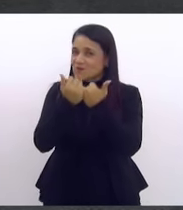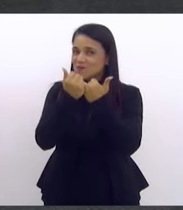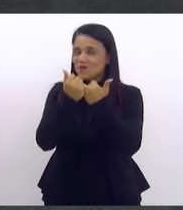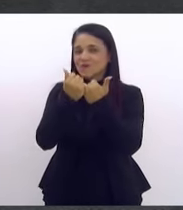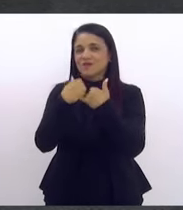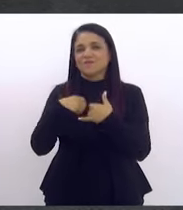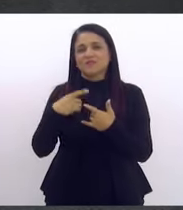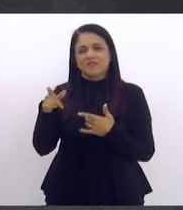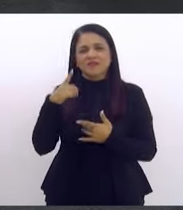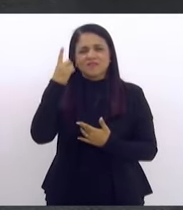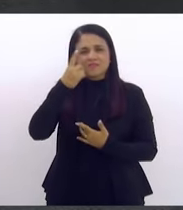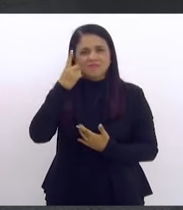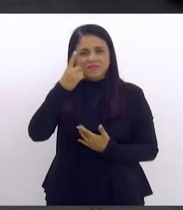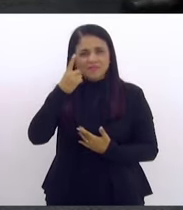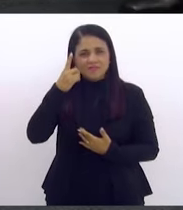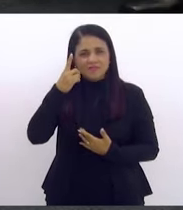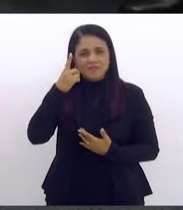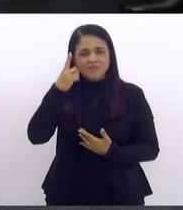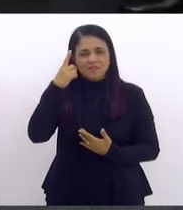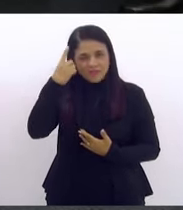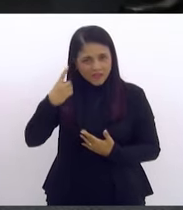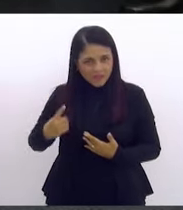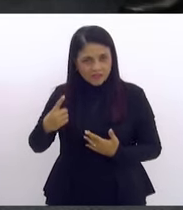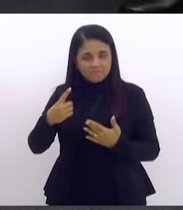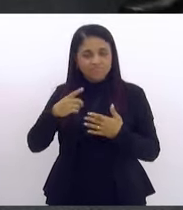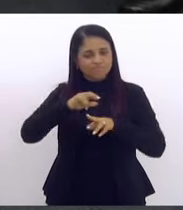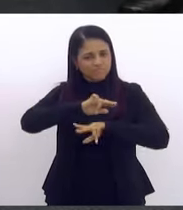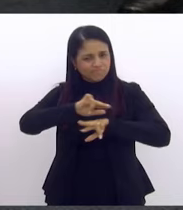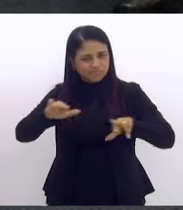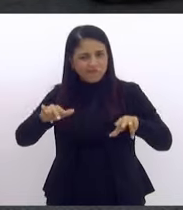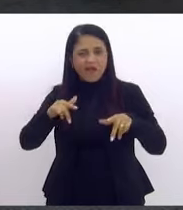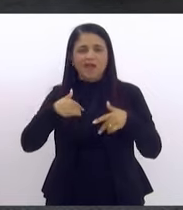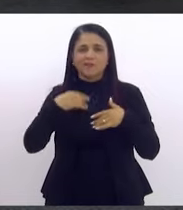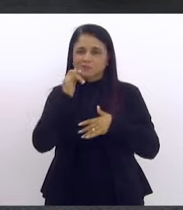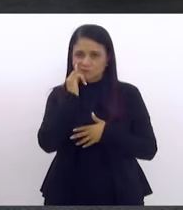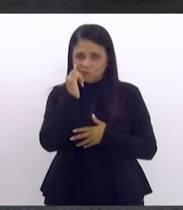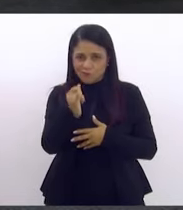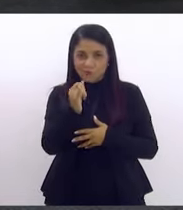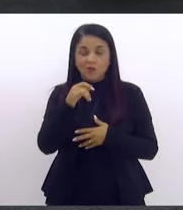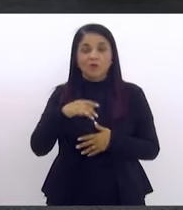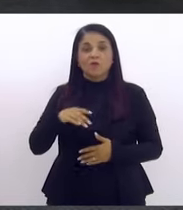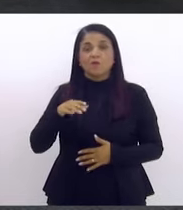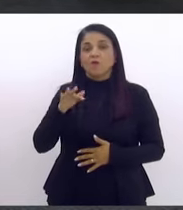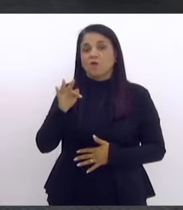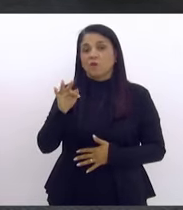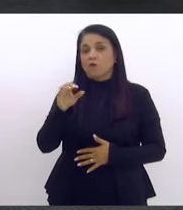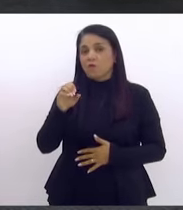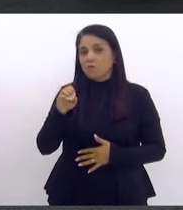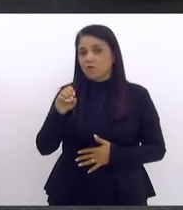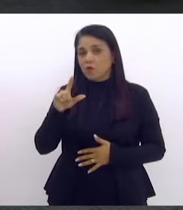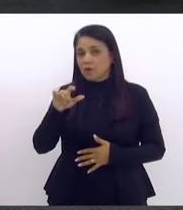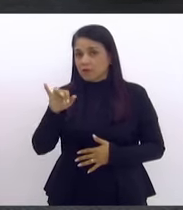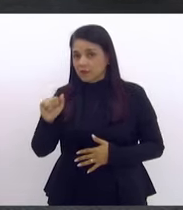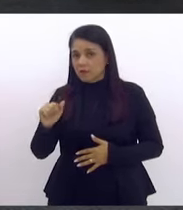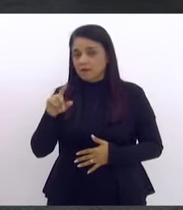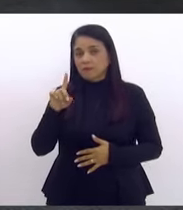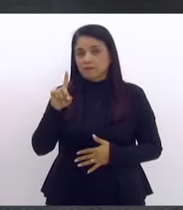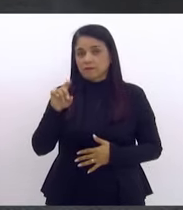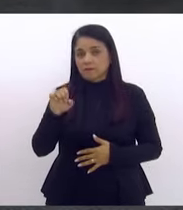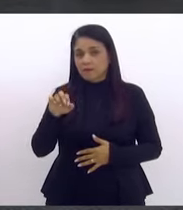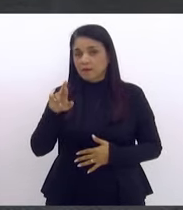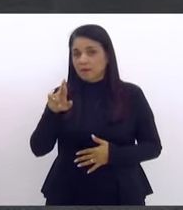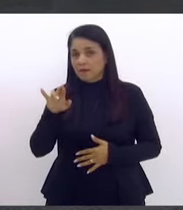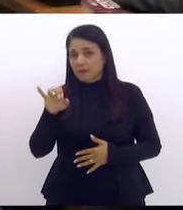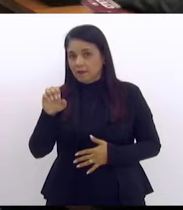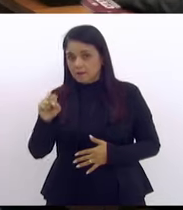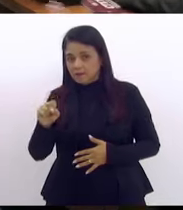várias, inclusive, Dani, a Folia de Reis, Vossa Excelência mencionou. Eu tenho uma